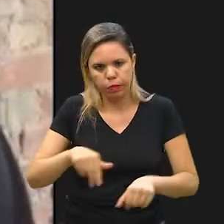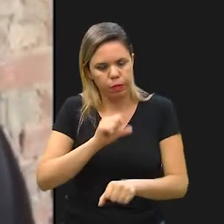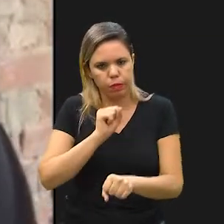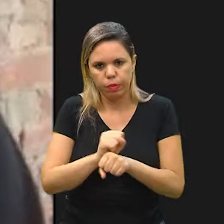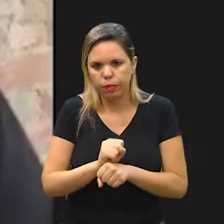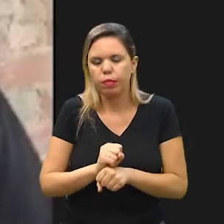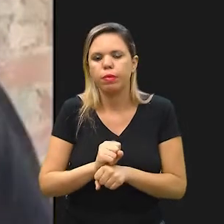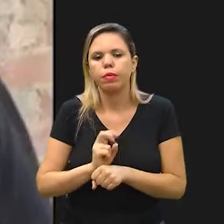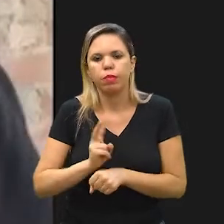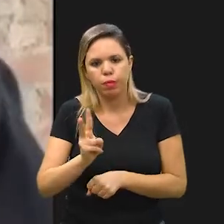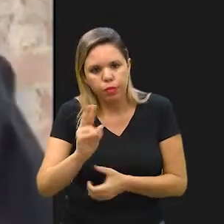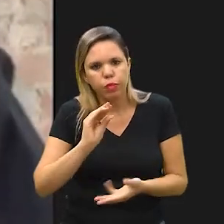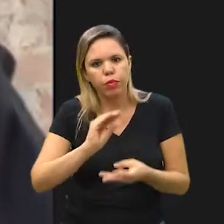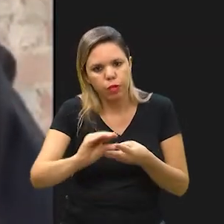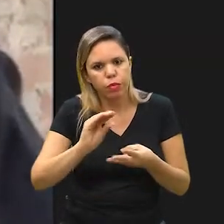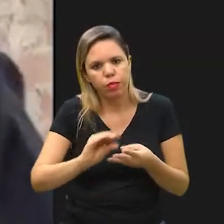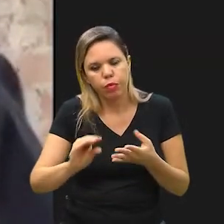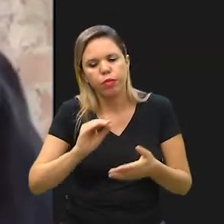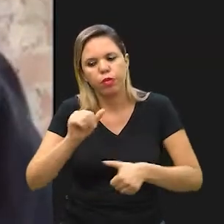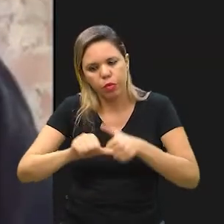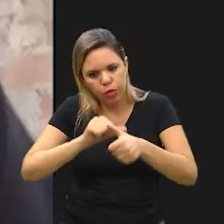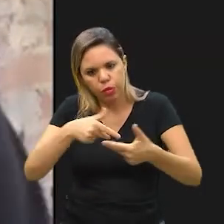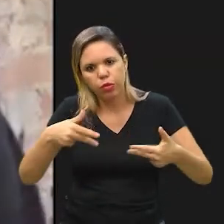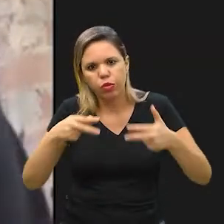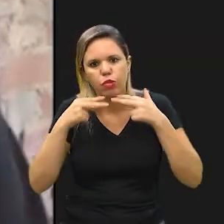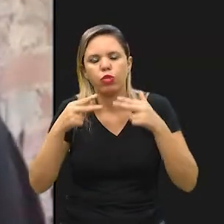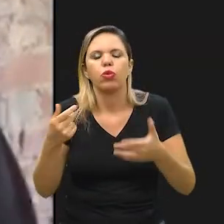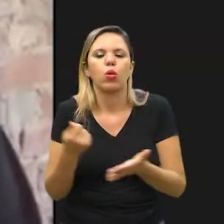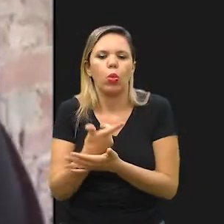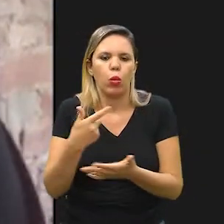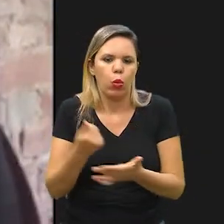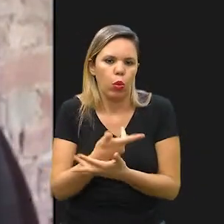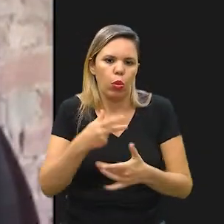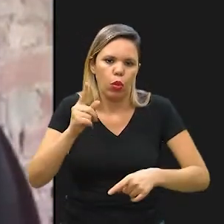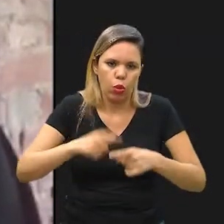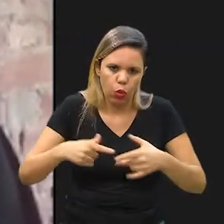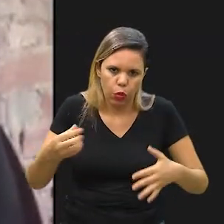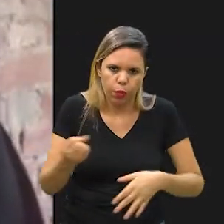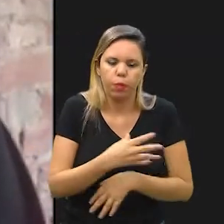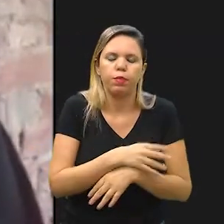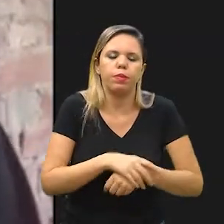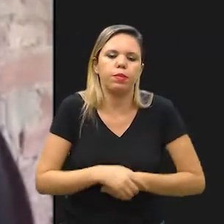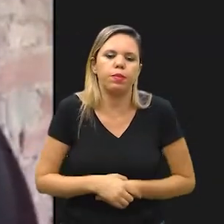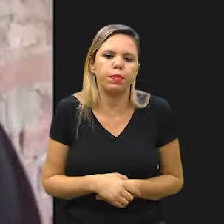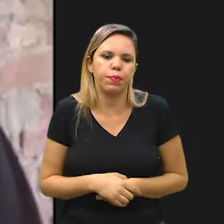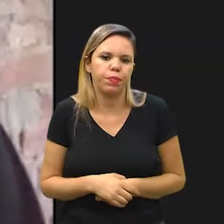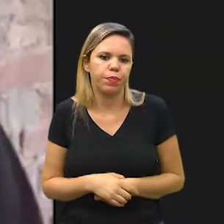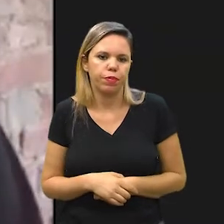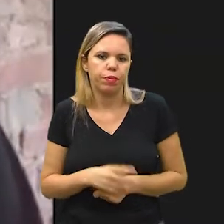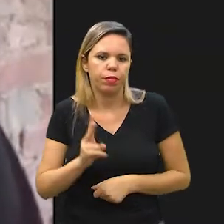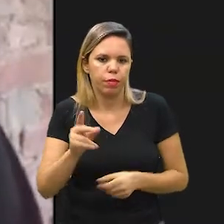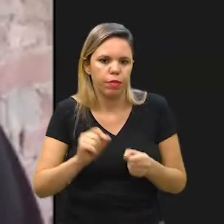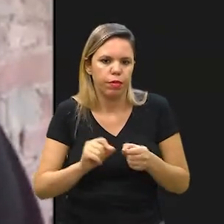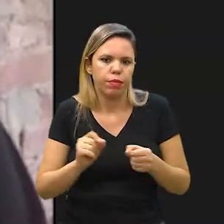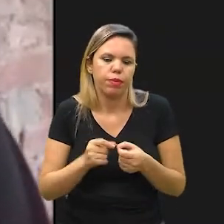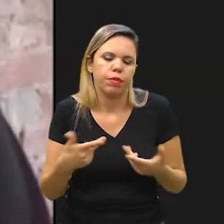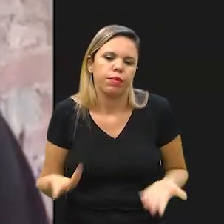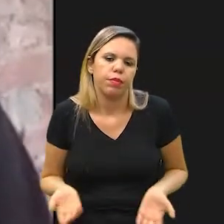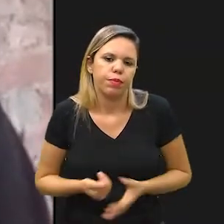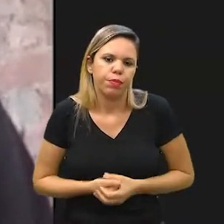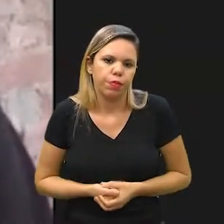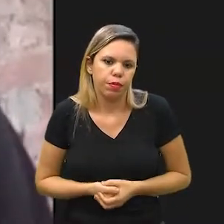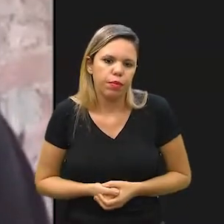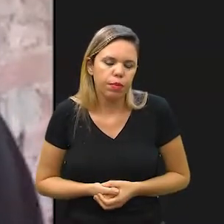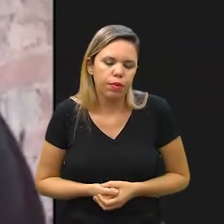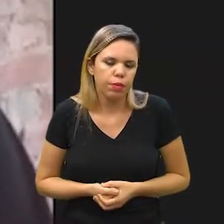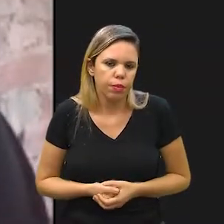de investir, está sempre mudando alguma coisa, comprando um equipamento novo, sempre fazendo alguma coisa.